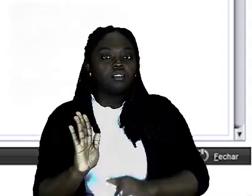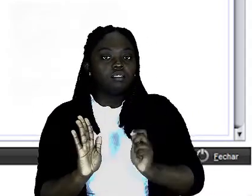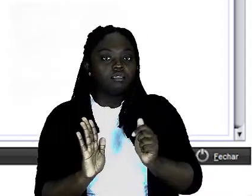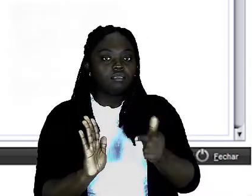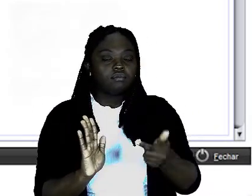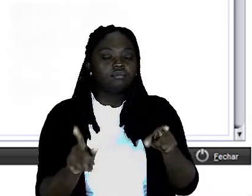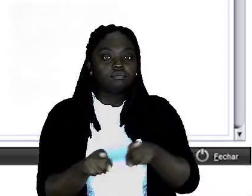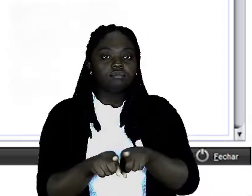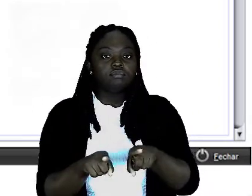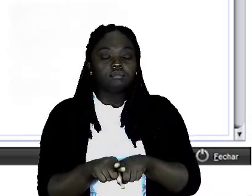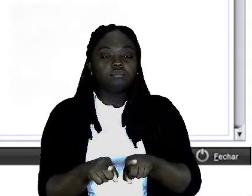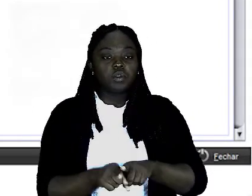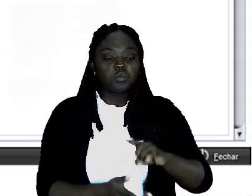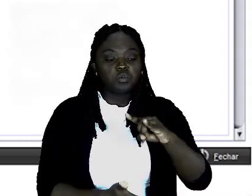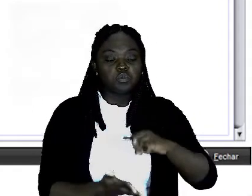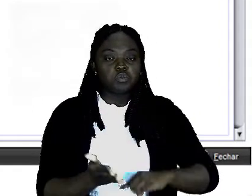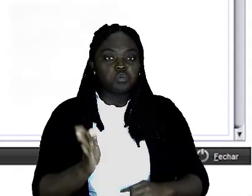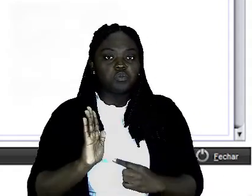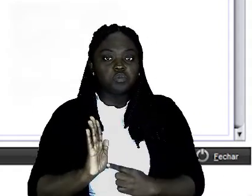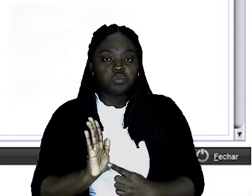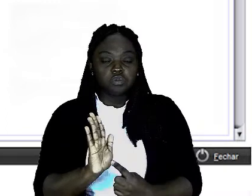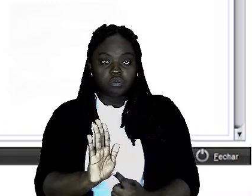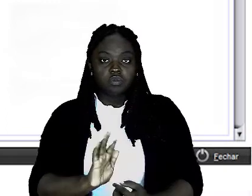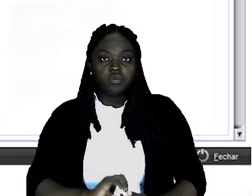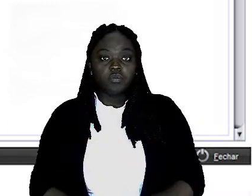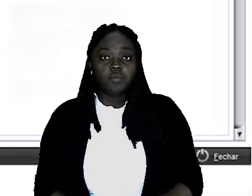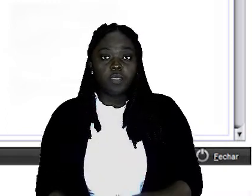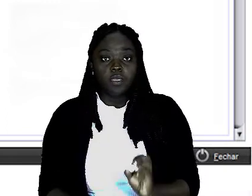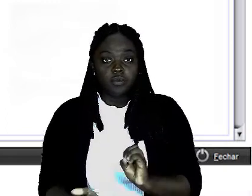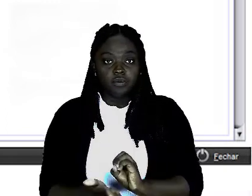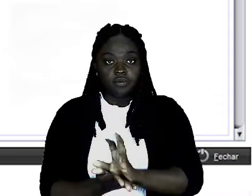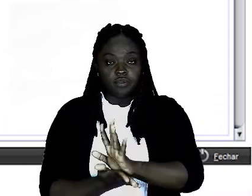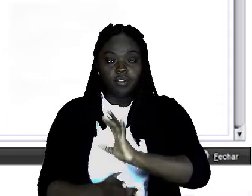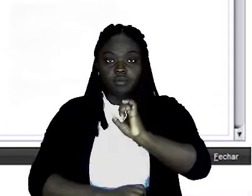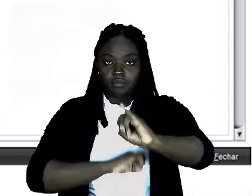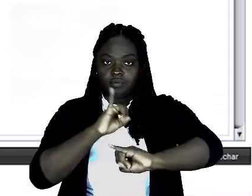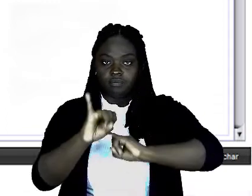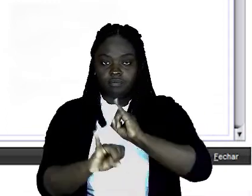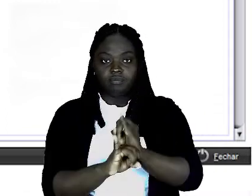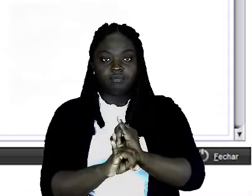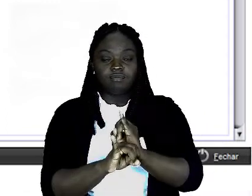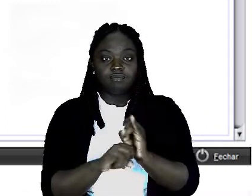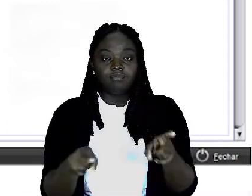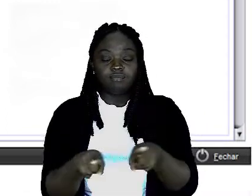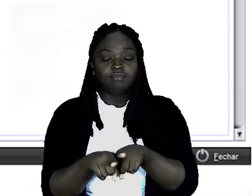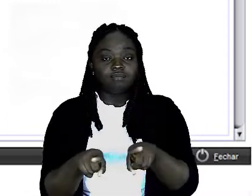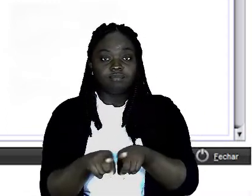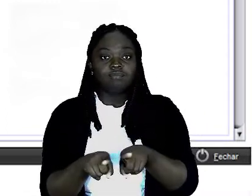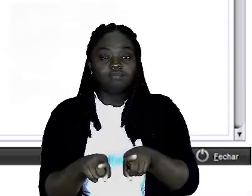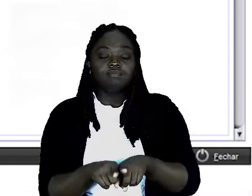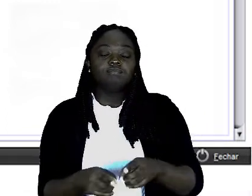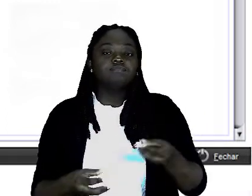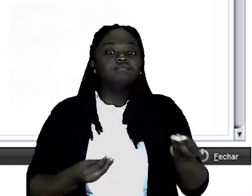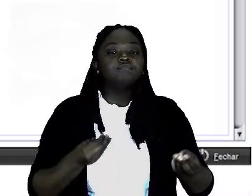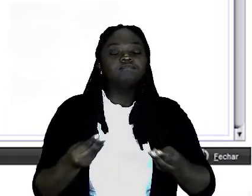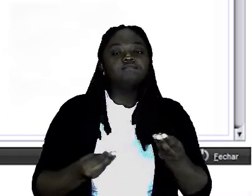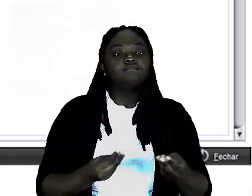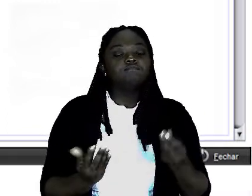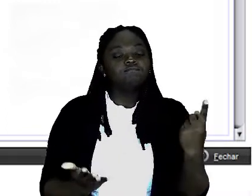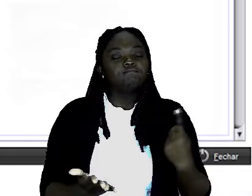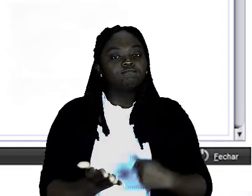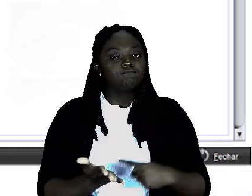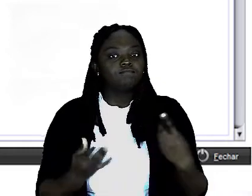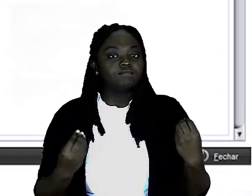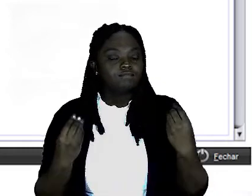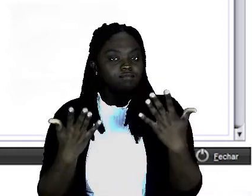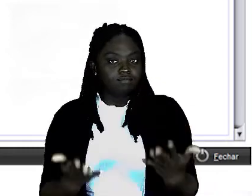das prestações de contas, seu envio pela internet e a geração da mídia para a confirmação da